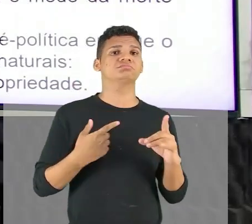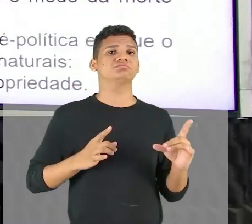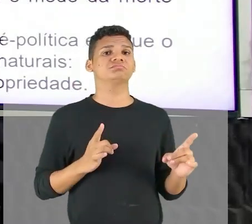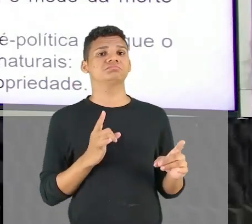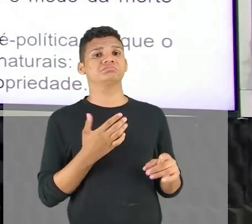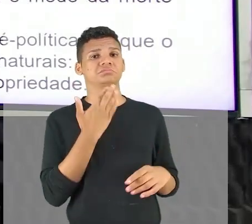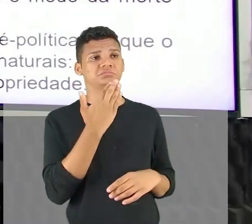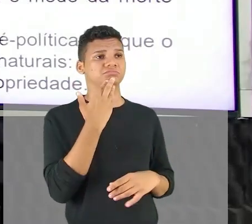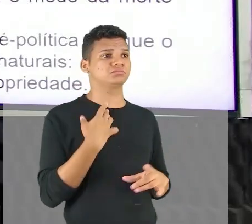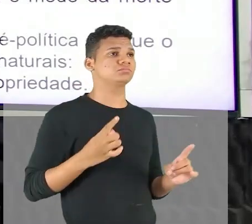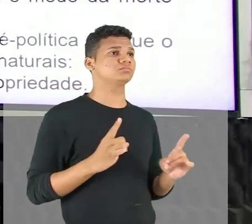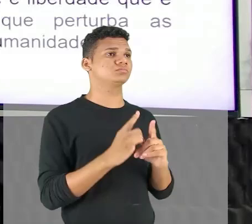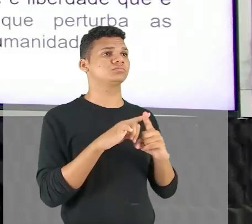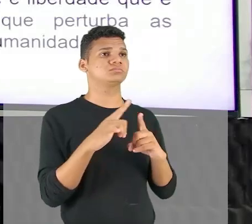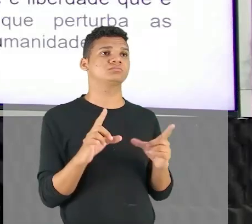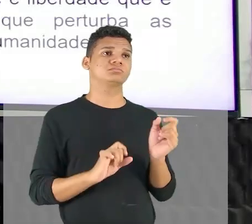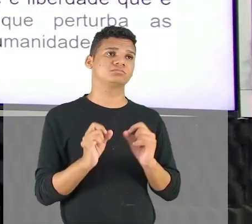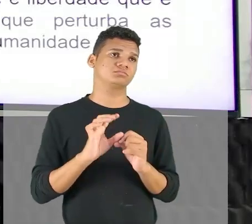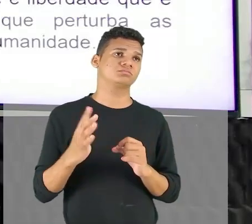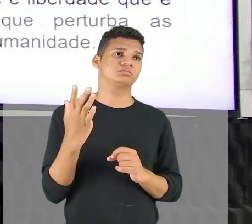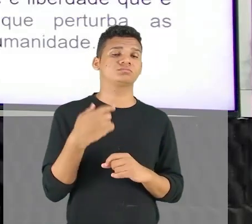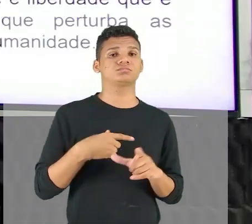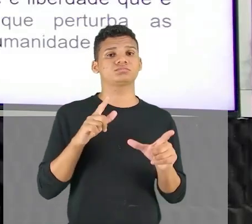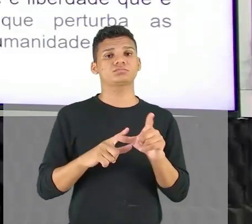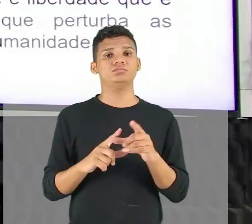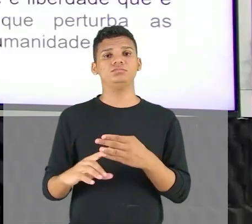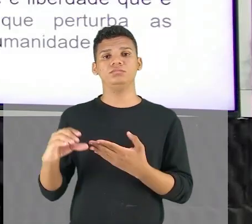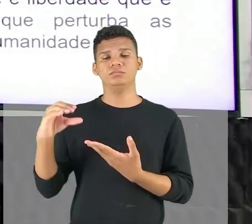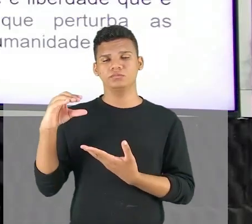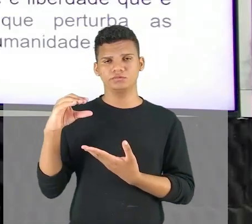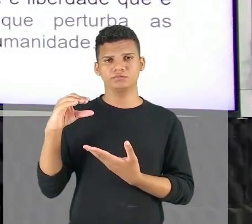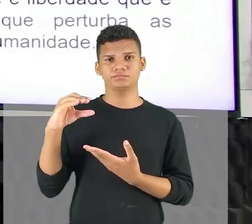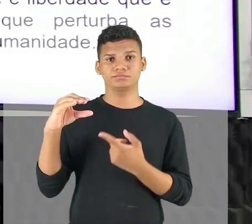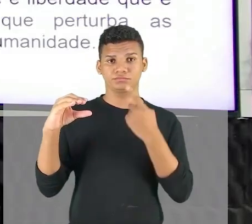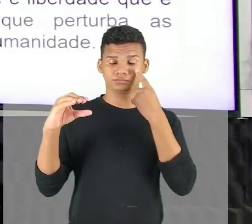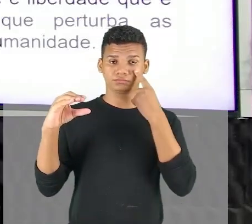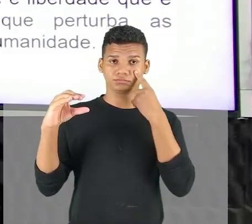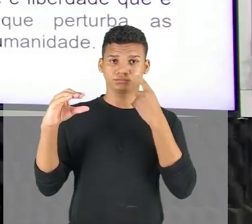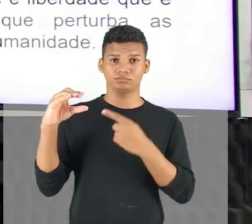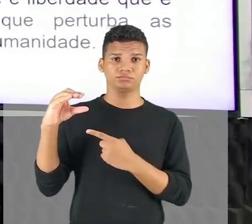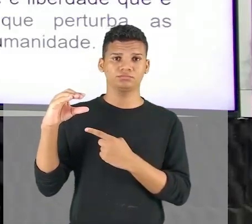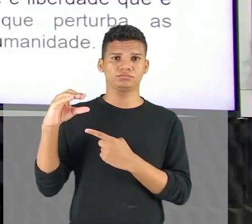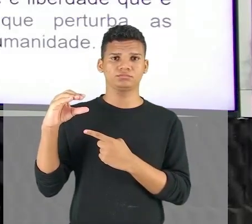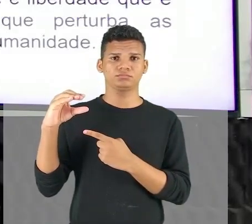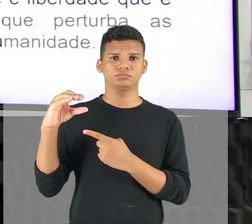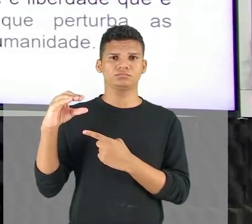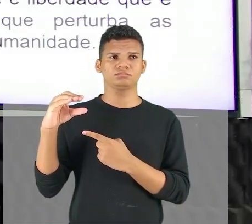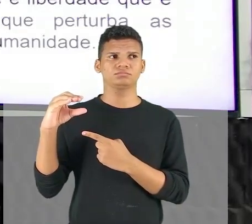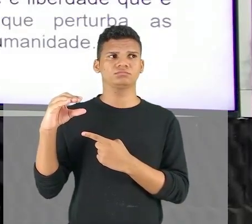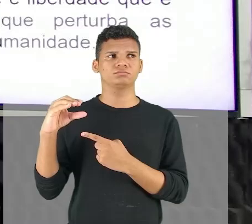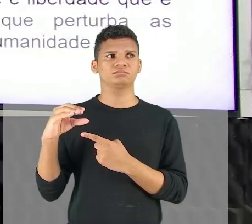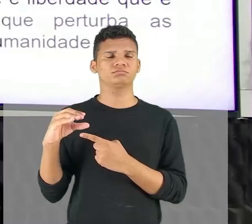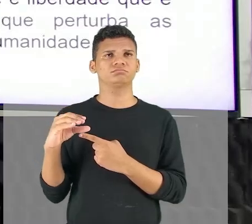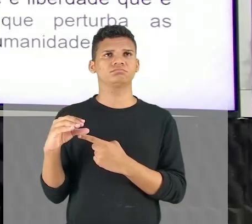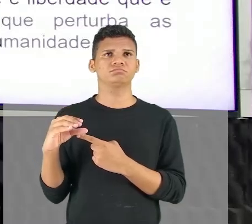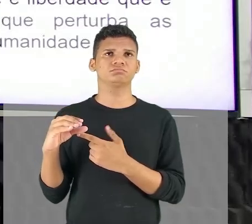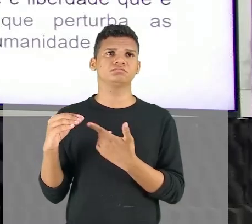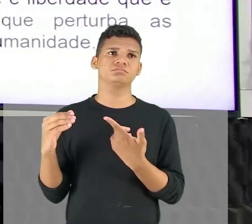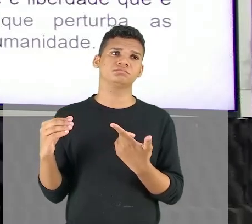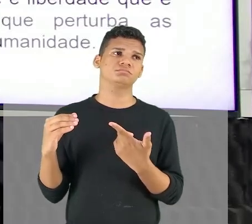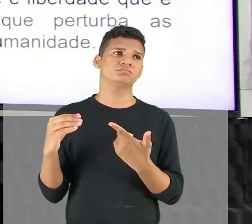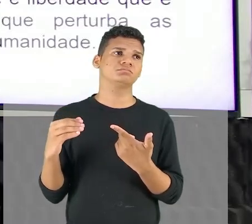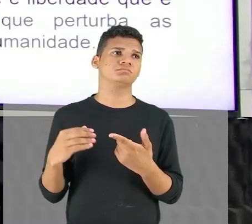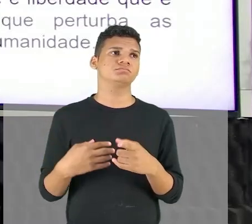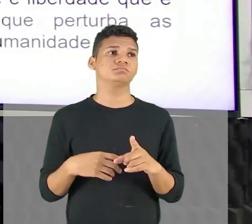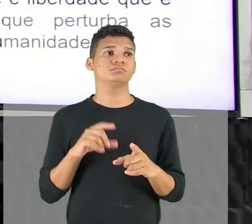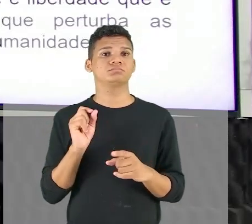aqui como o Thomas Hobbes entende. Letra C. Capricho típico da menoridade. Menoridade é, como a gente já viu aqui,